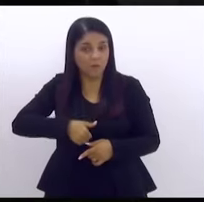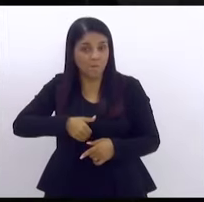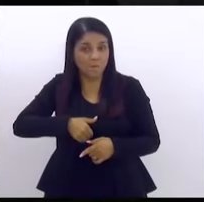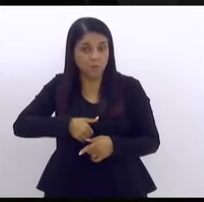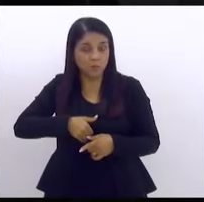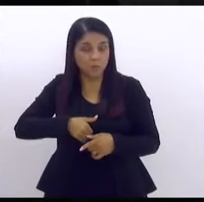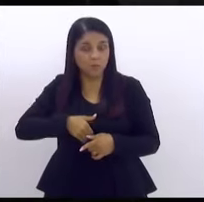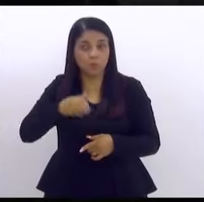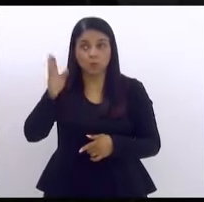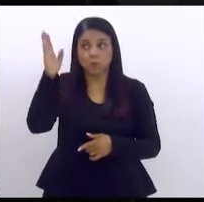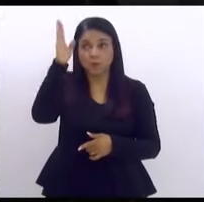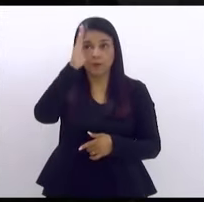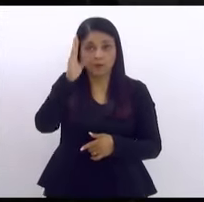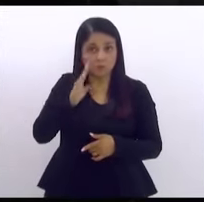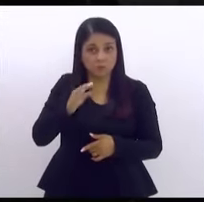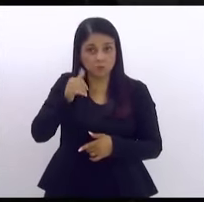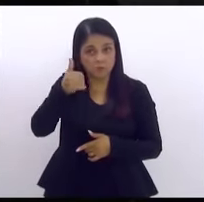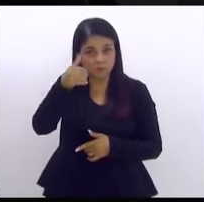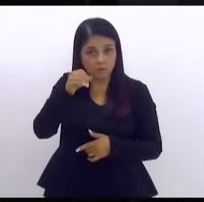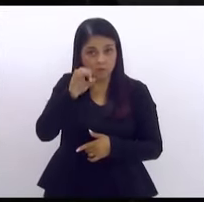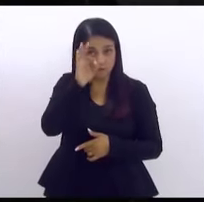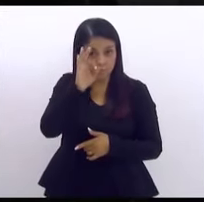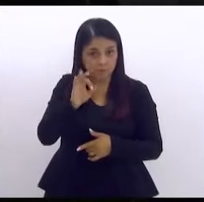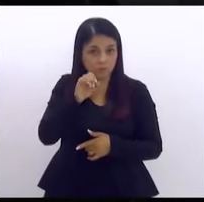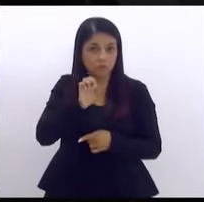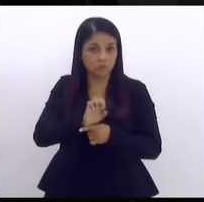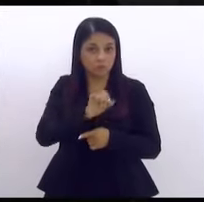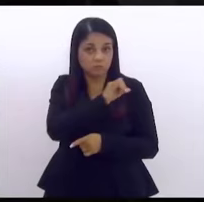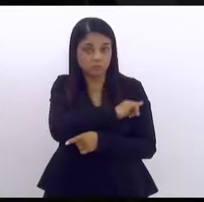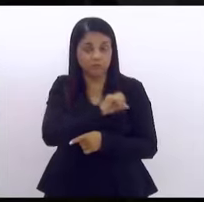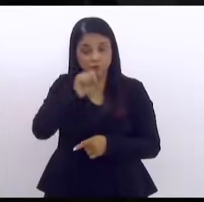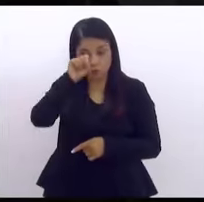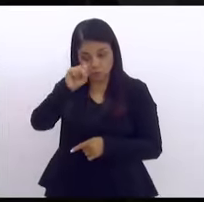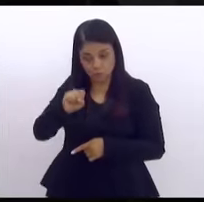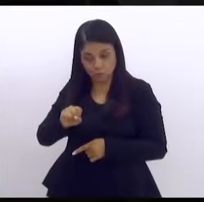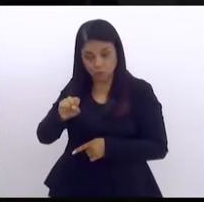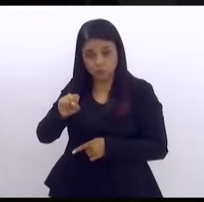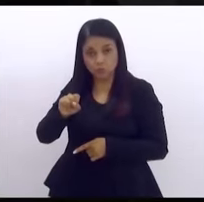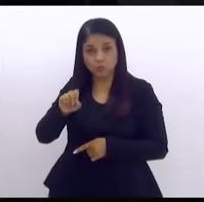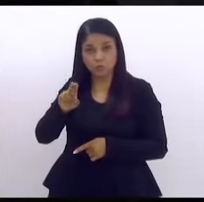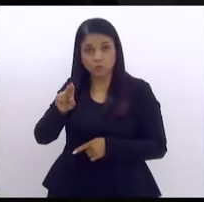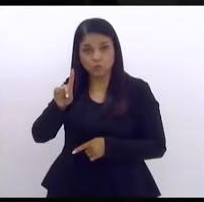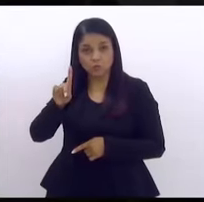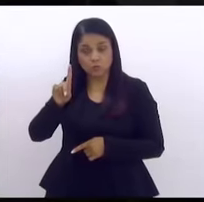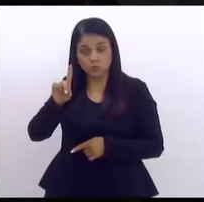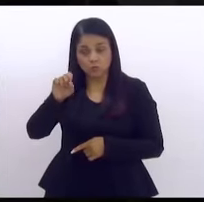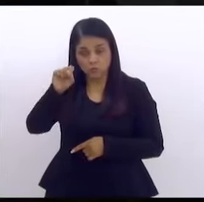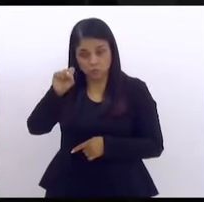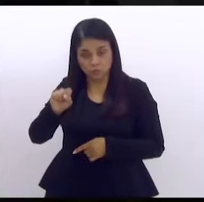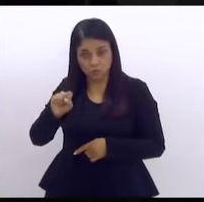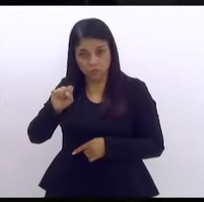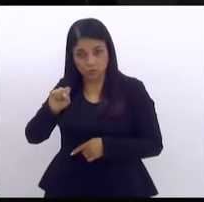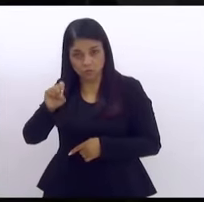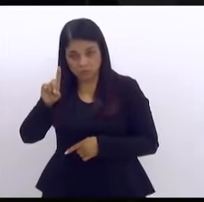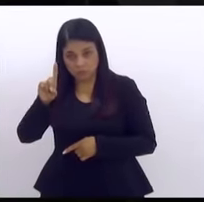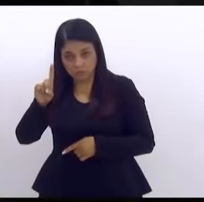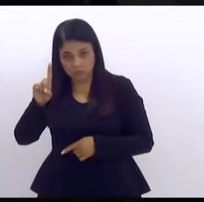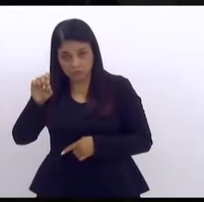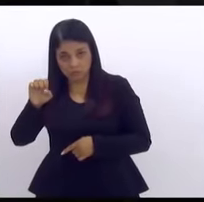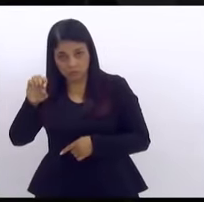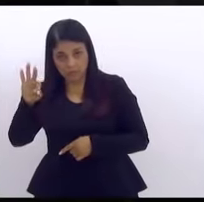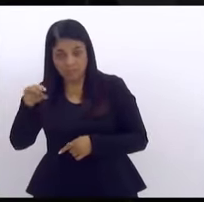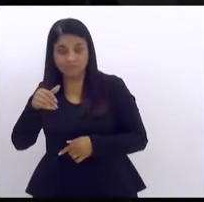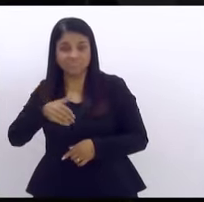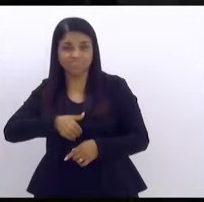Brasil. Na região sudeste, o Rio de Janeiro é o epicentro da fome, de acordo